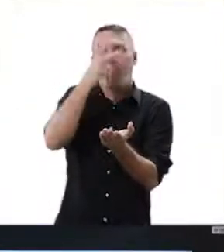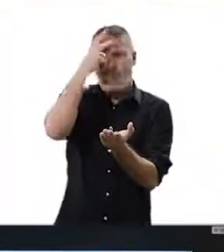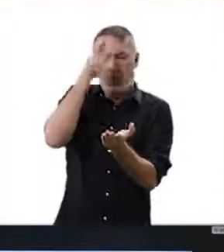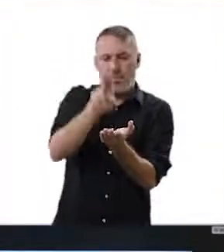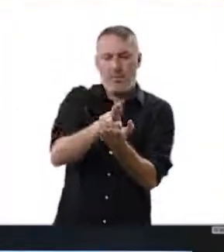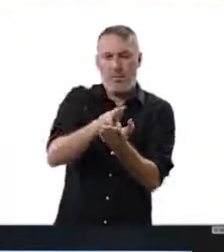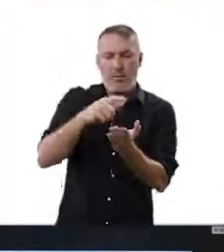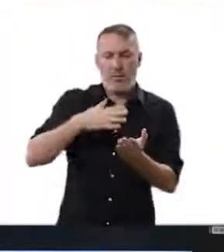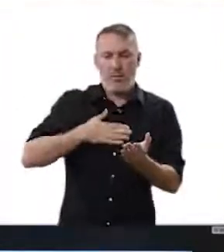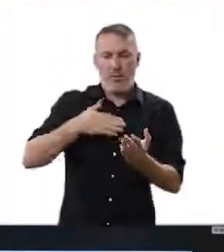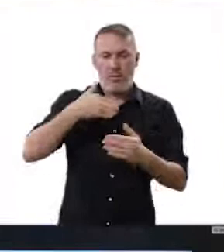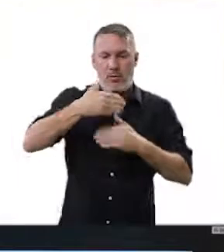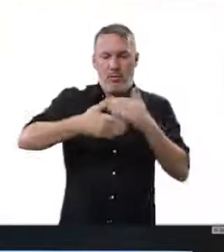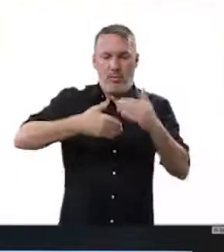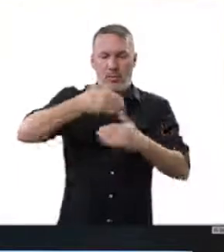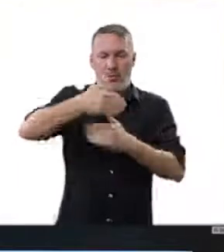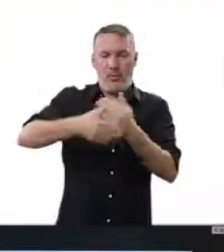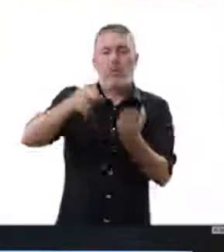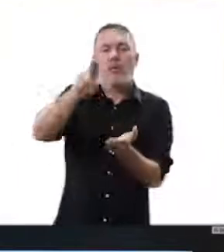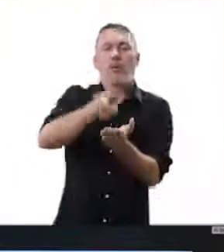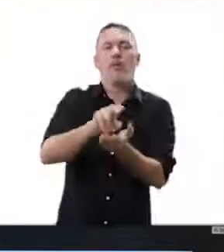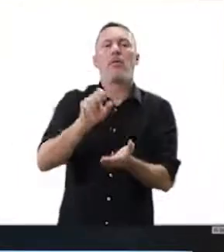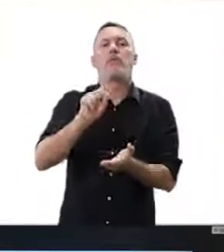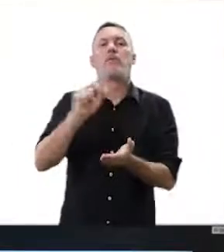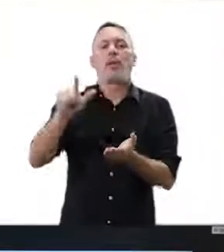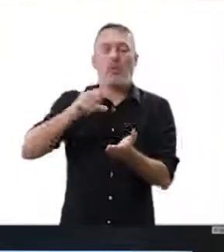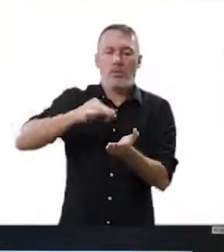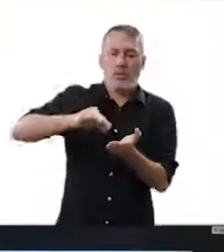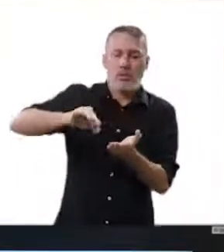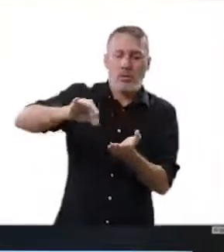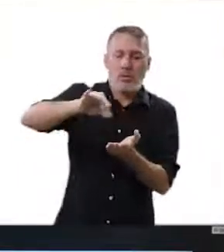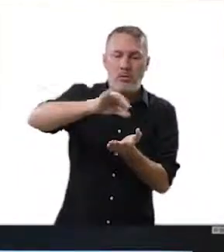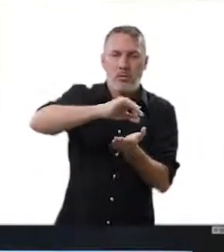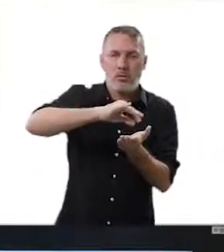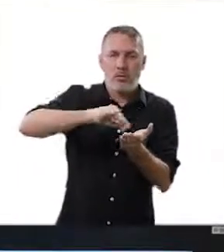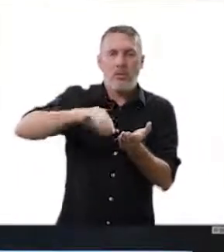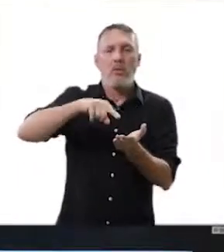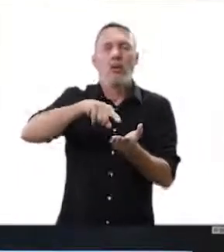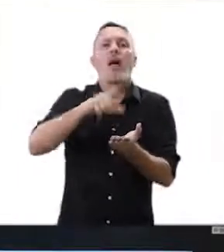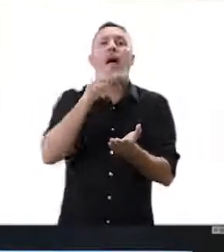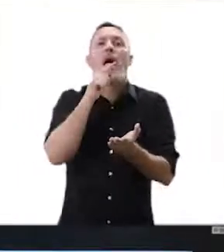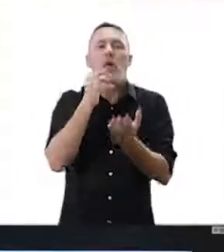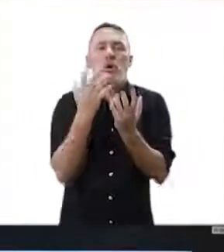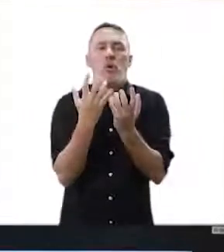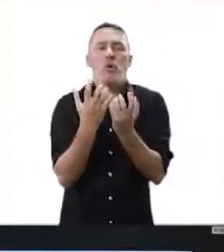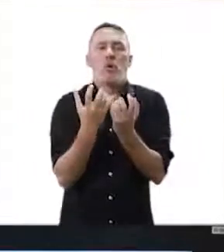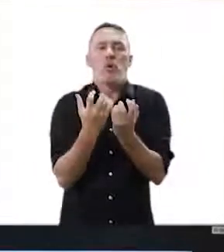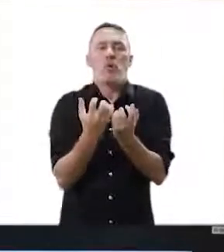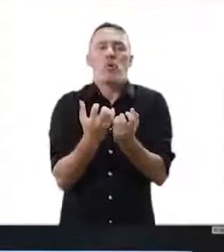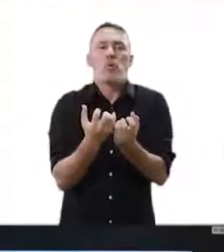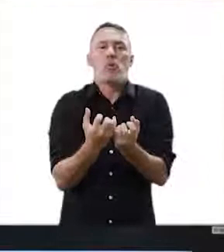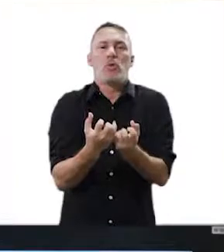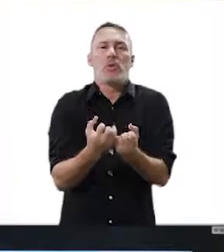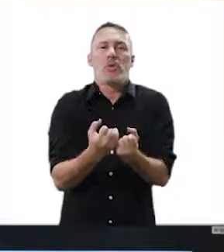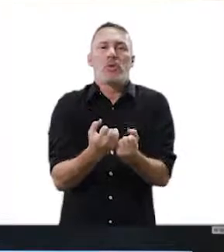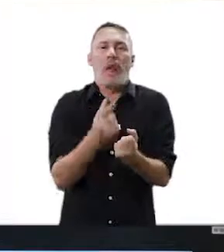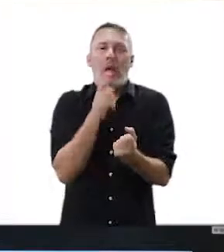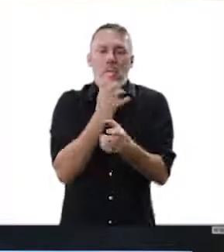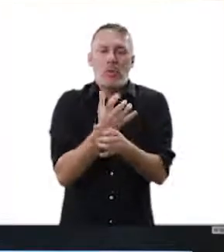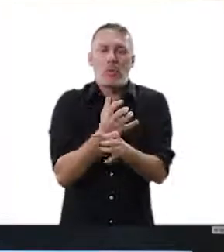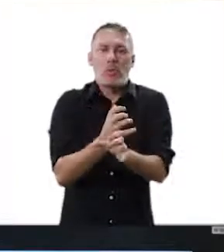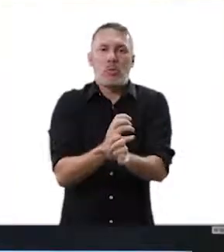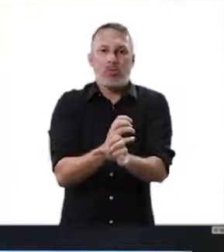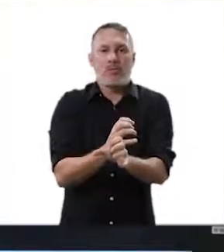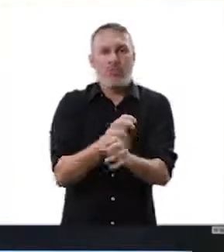transporte ativo. O que significa esse transporte? Esse sim a gente vai precisar de